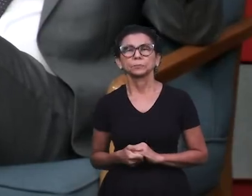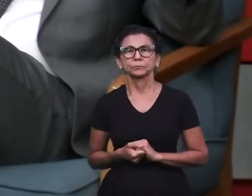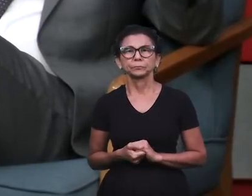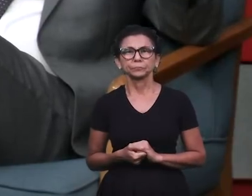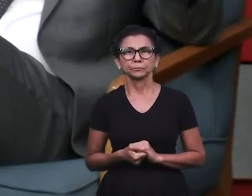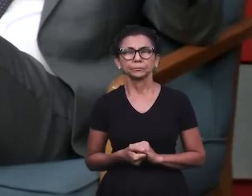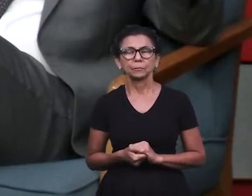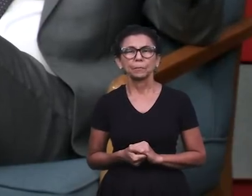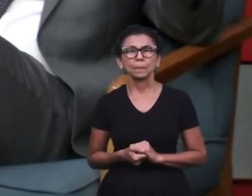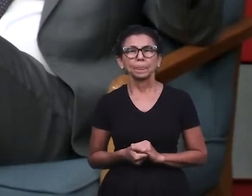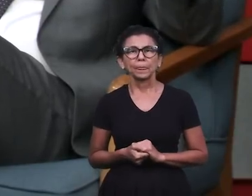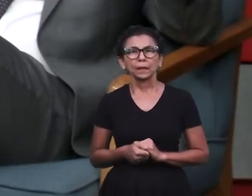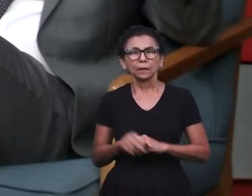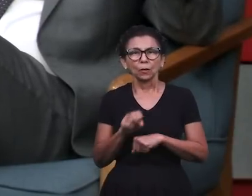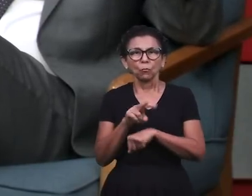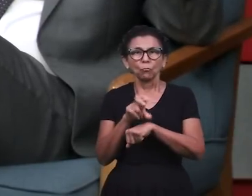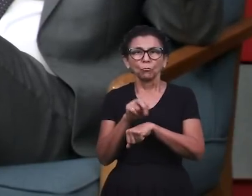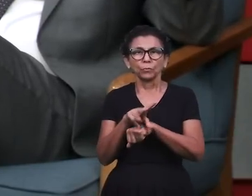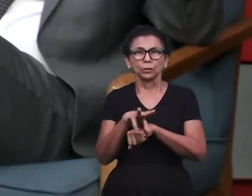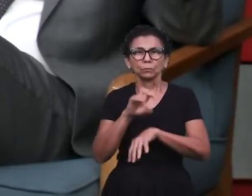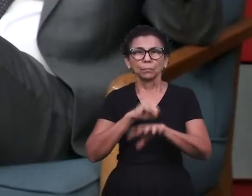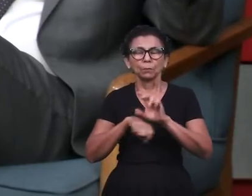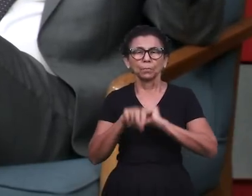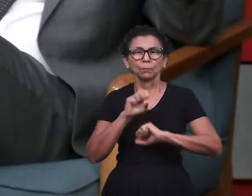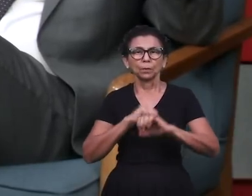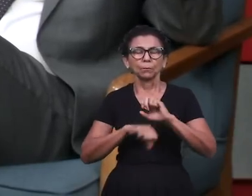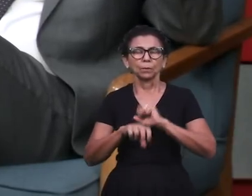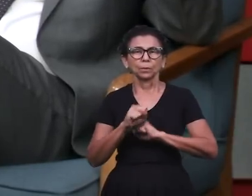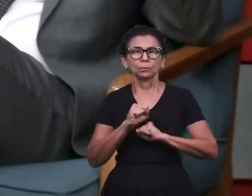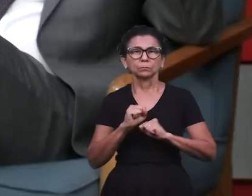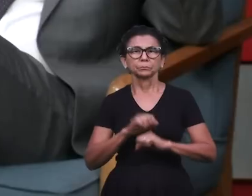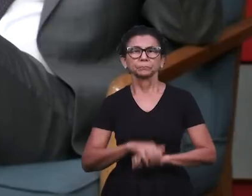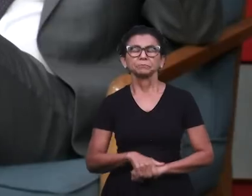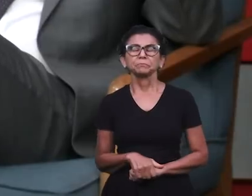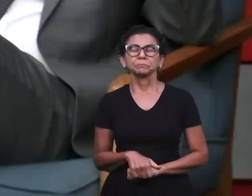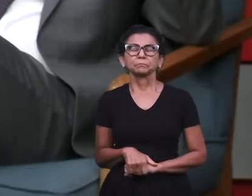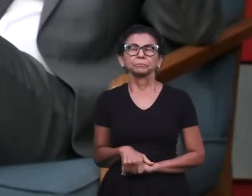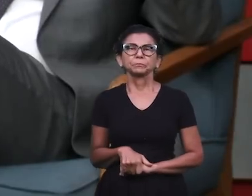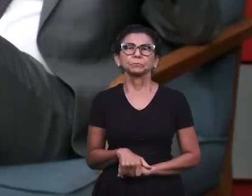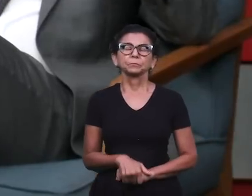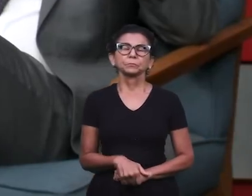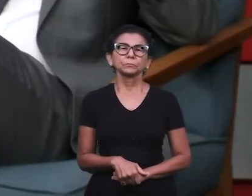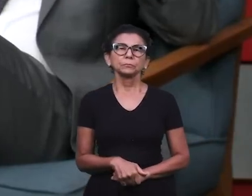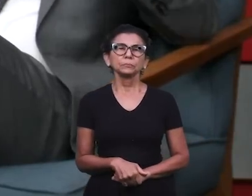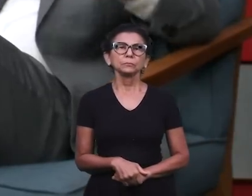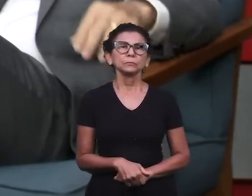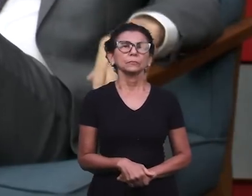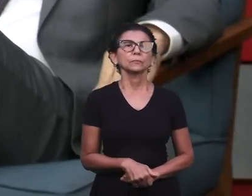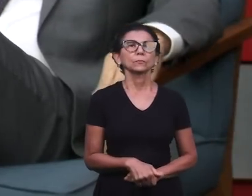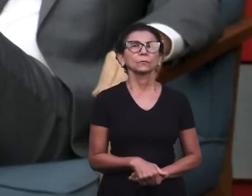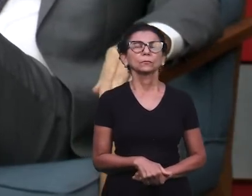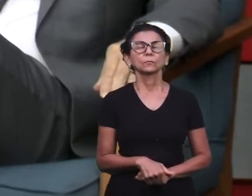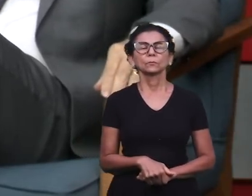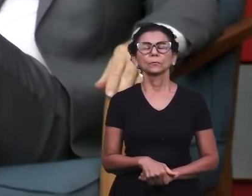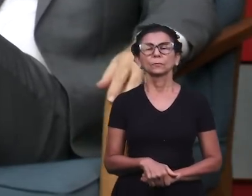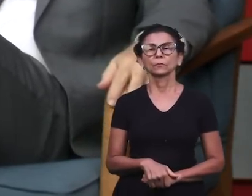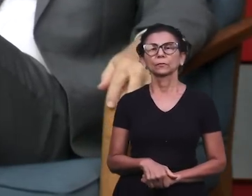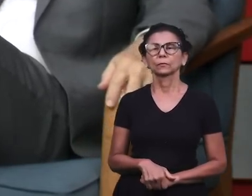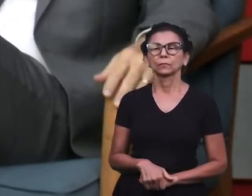provocada pela bactéria que é o bacilo de Hansen. Há uma coisa,